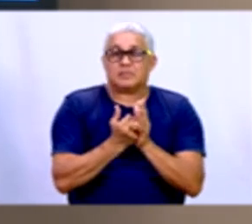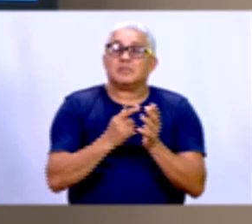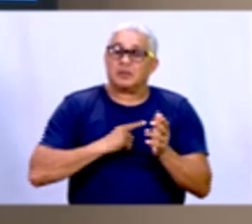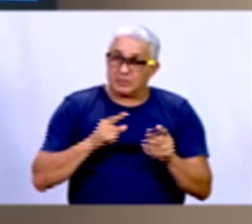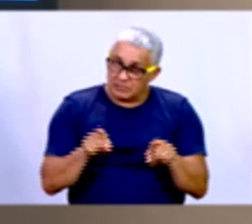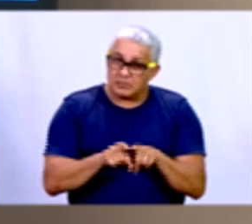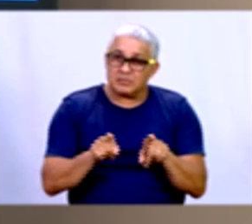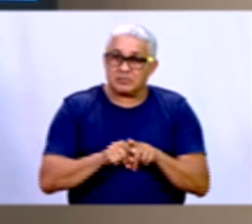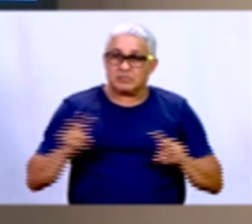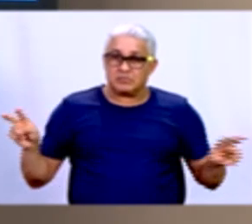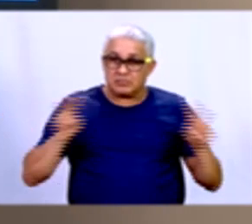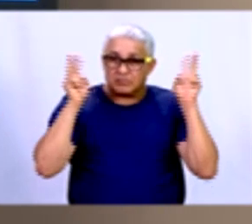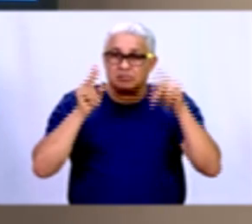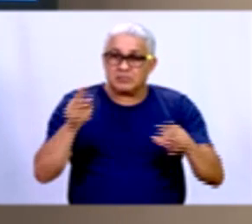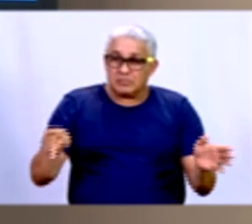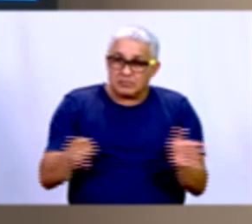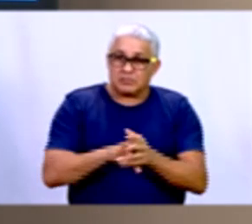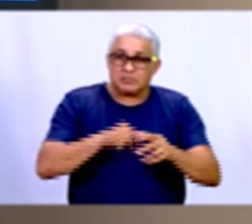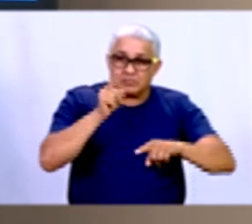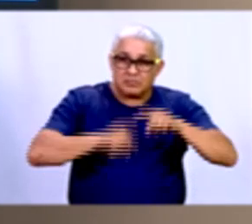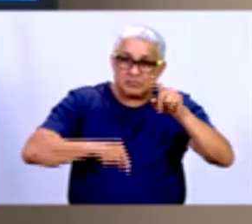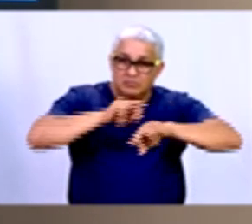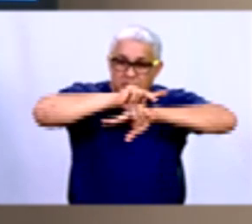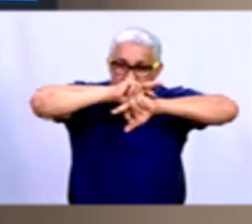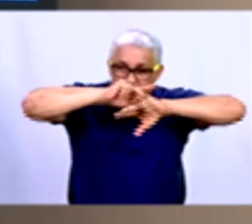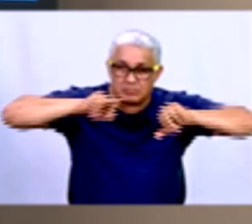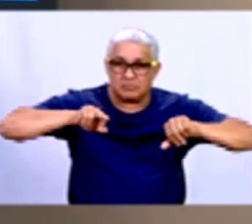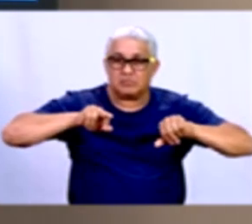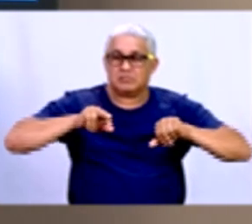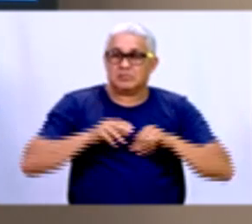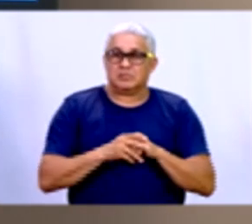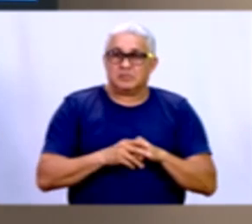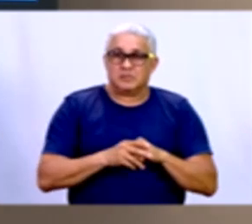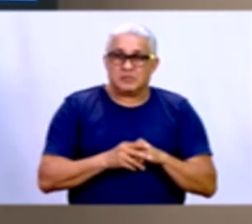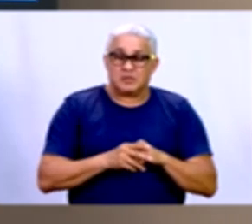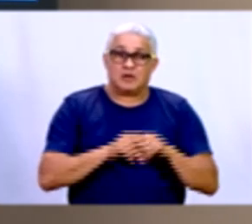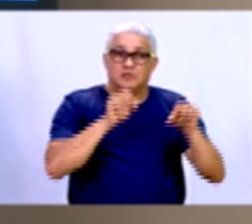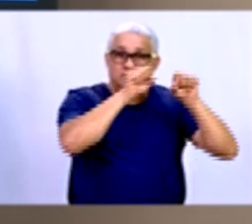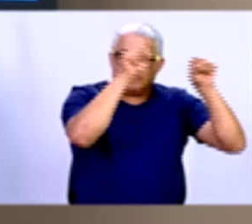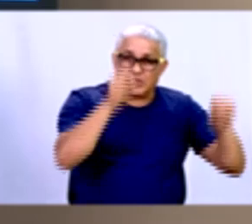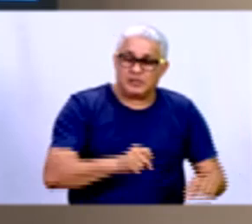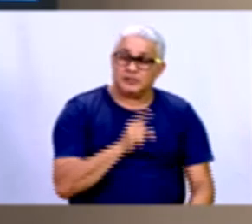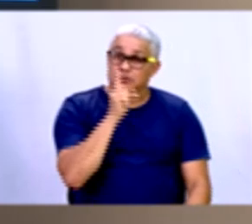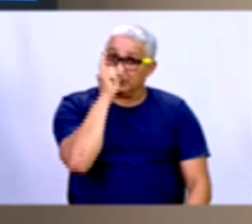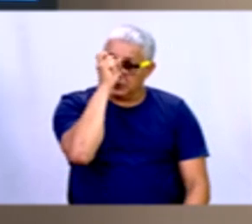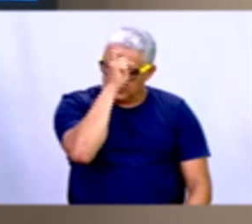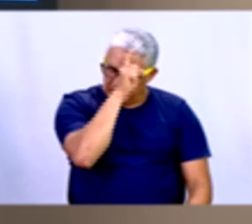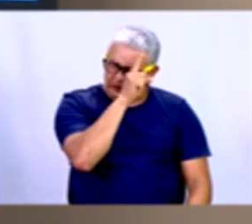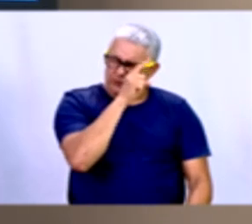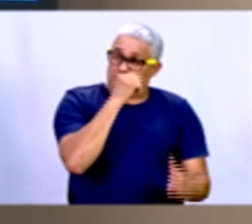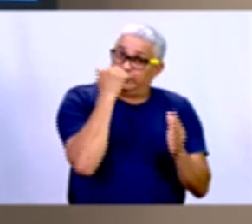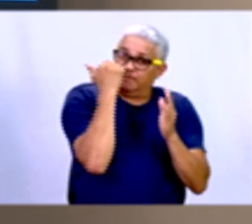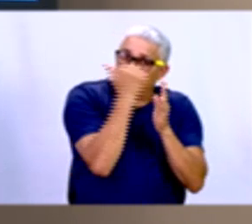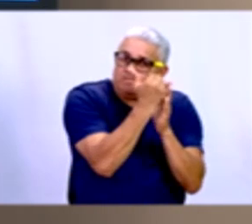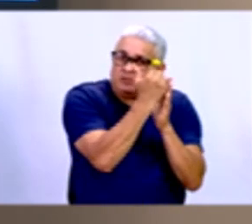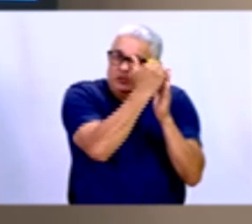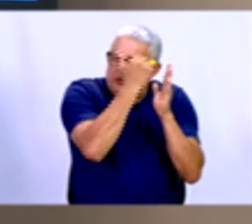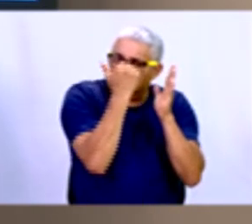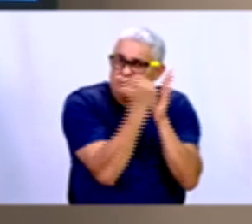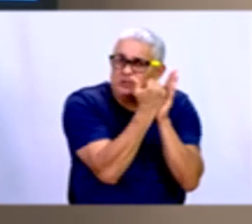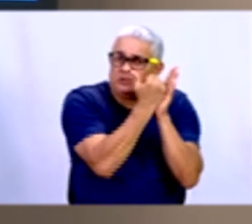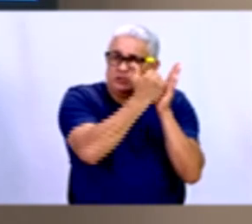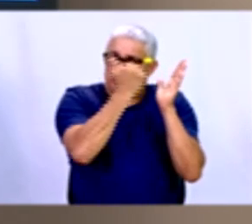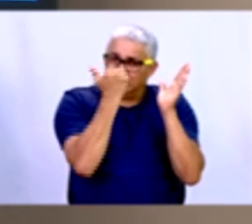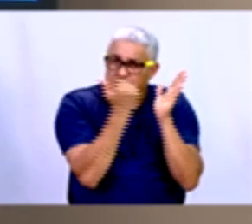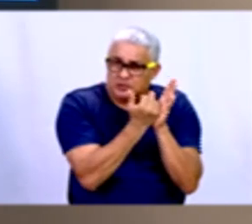produto também. Não adianta você desenvolver um sistema que foi muito difícil de você fazer ele por trás, de você ofertar